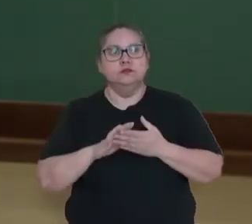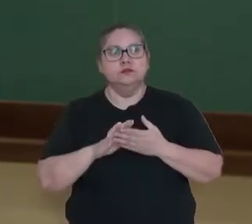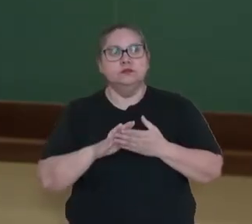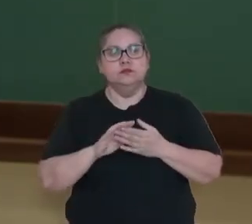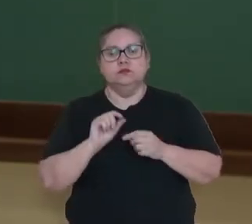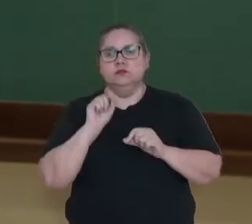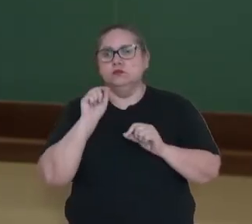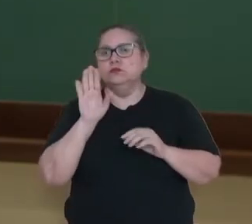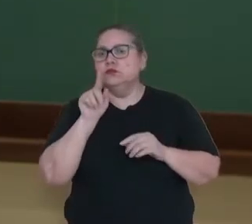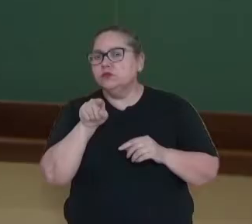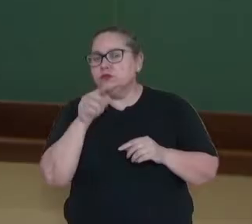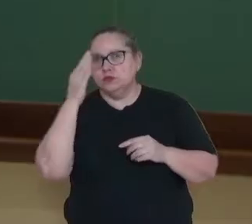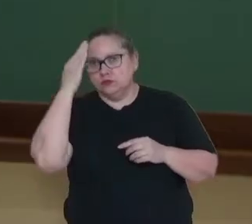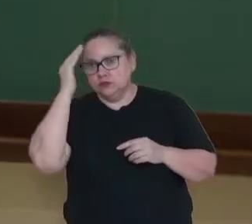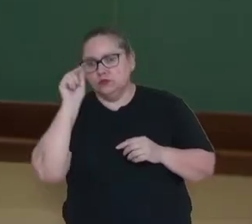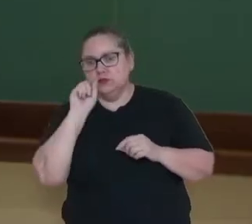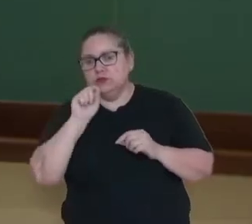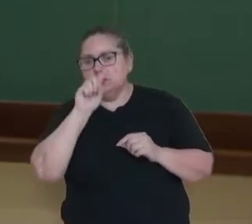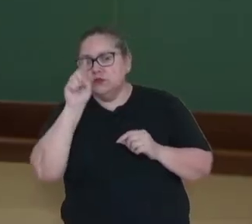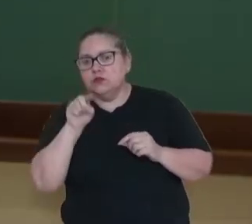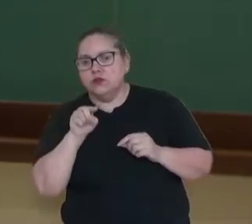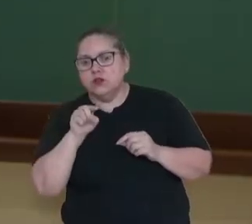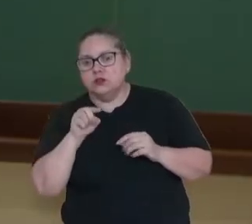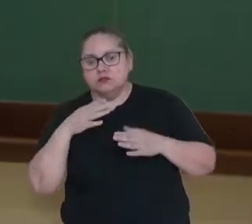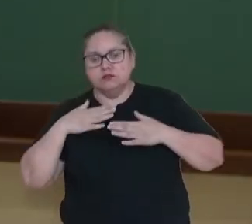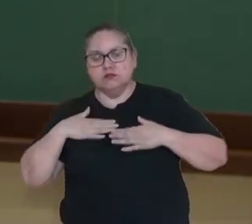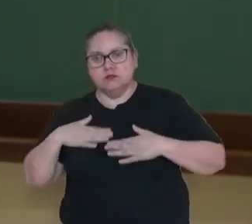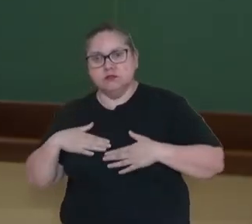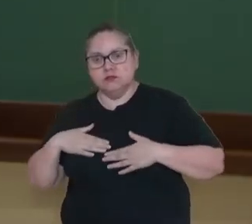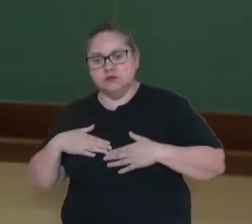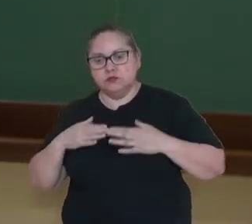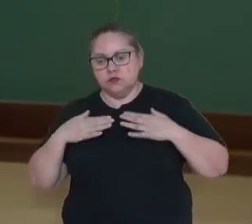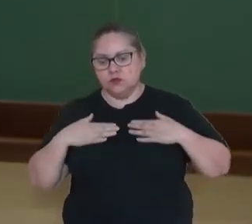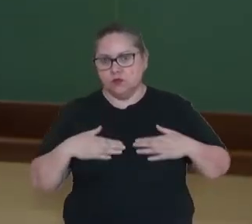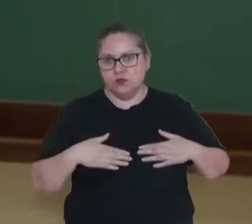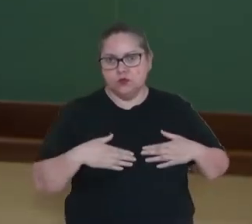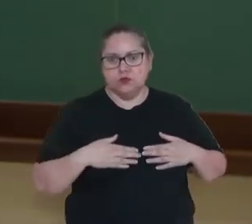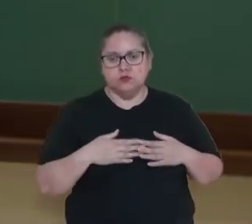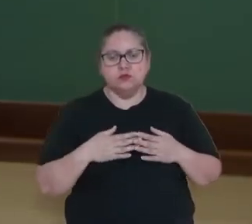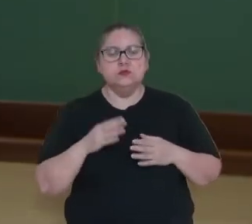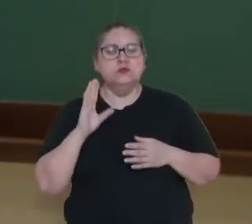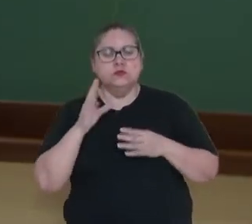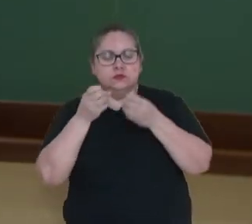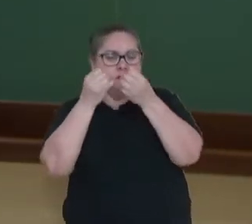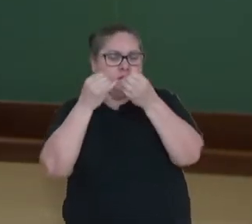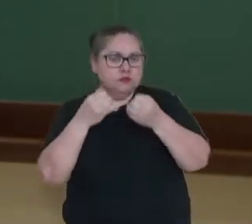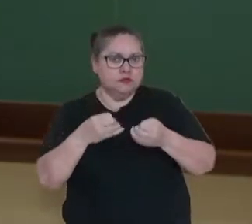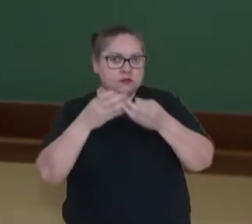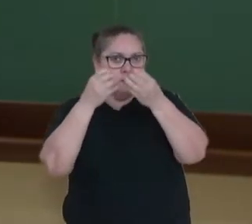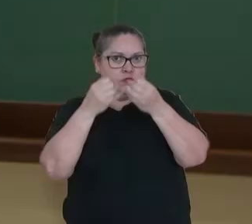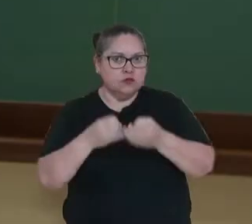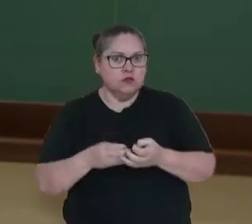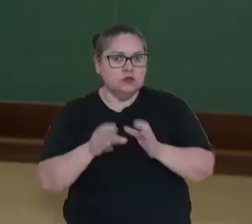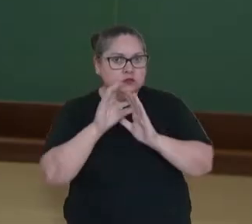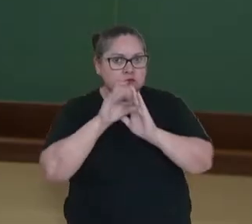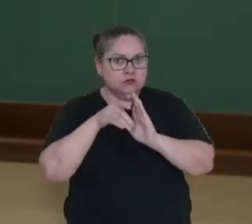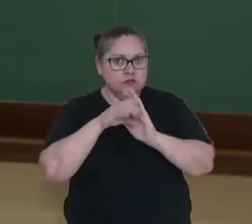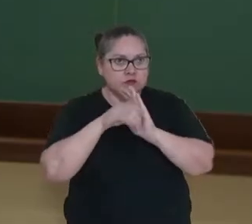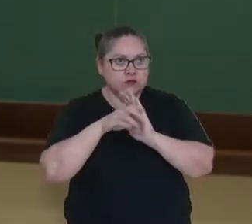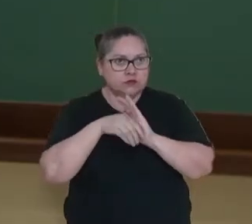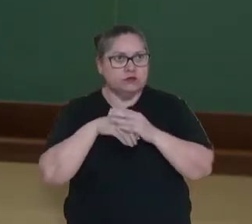aí, você sabe dizer o que é expressão corporal? Já consegue explicar esse